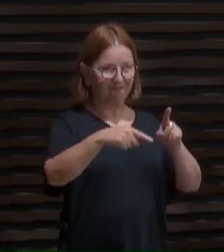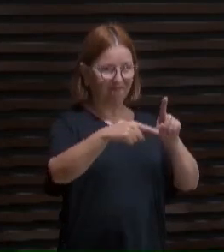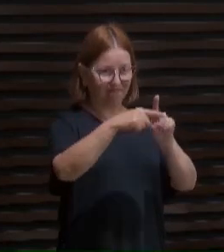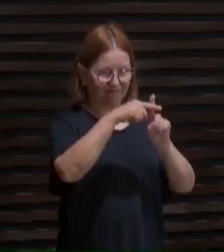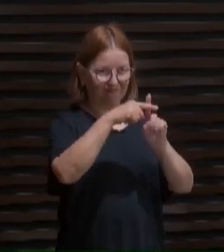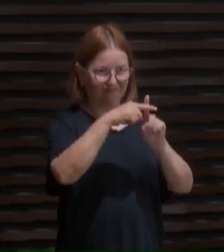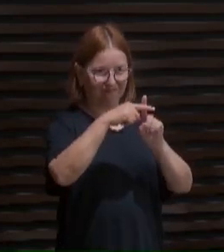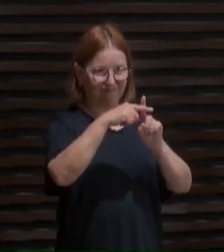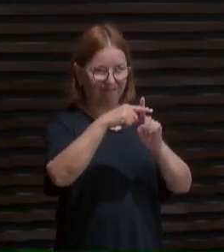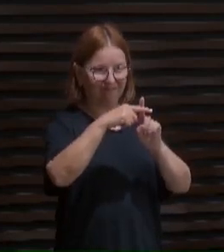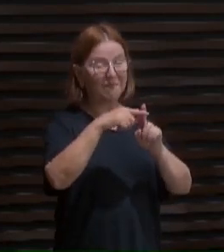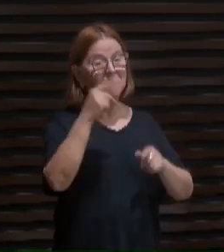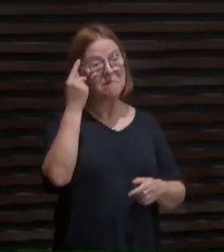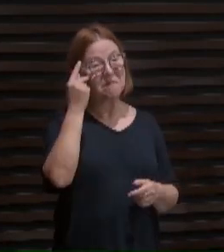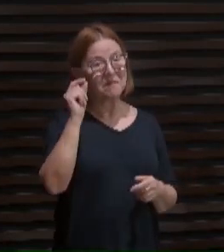Para que